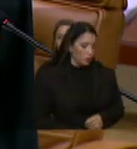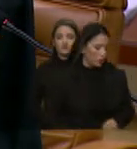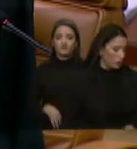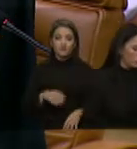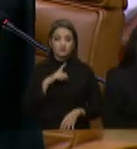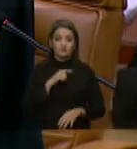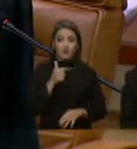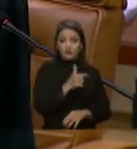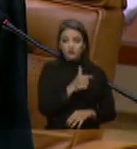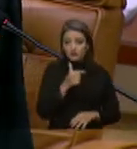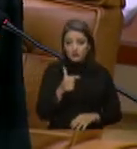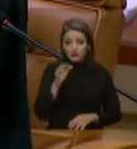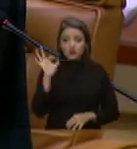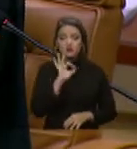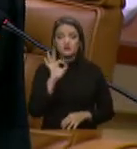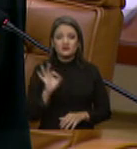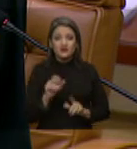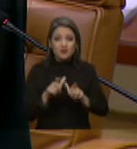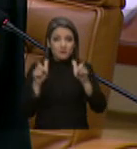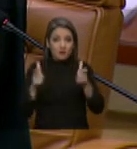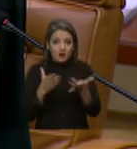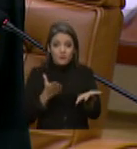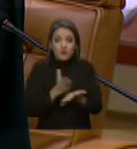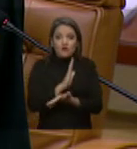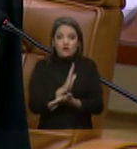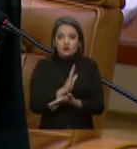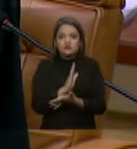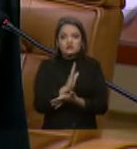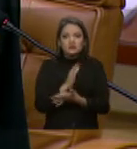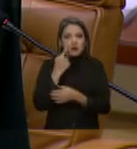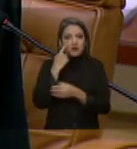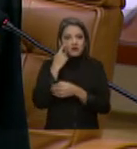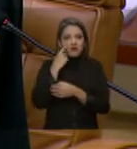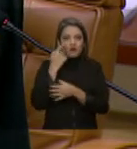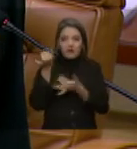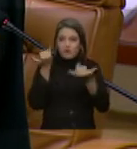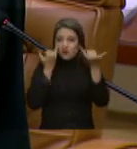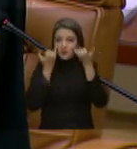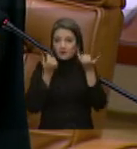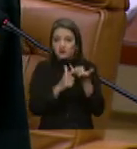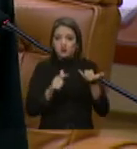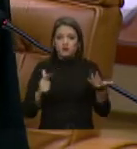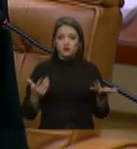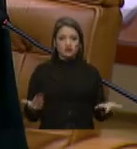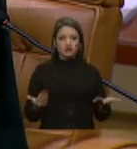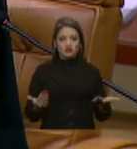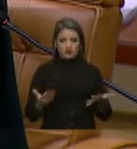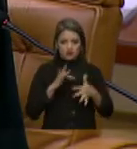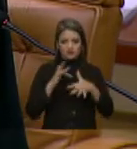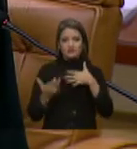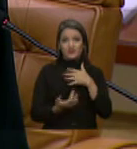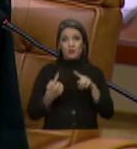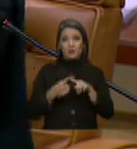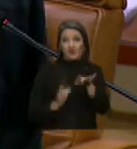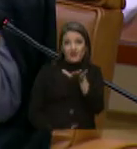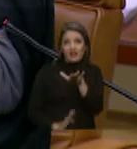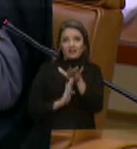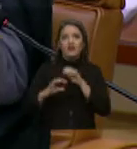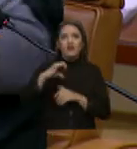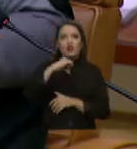grande maioria Quando foi aprovado já não havia mais a informação nas redes de plataformas porque ficam no máximo 90 dias